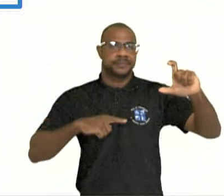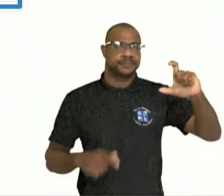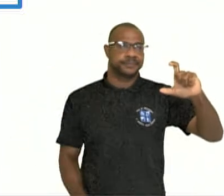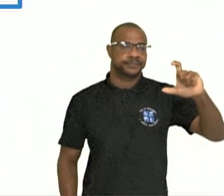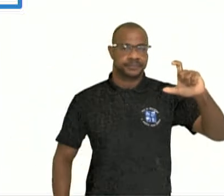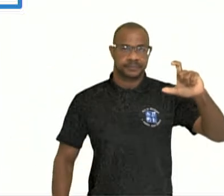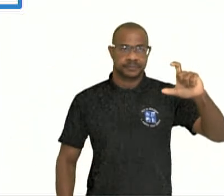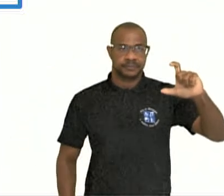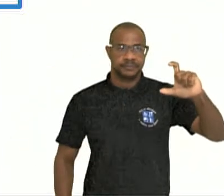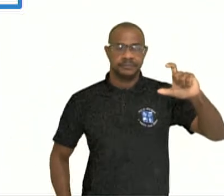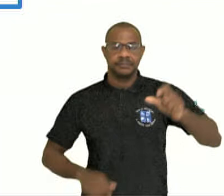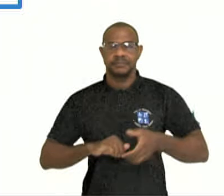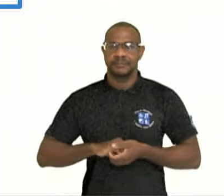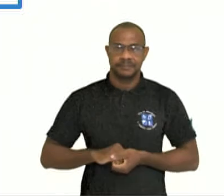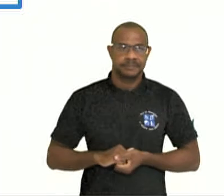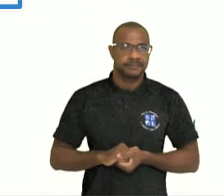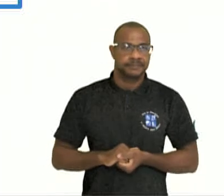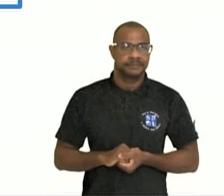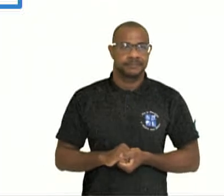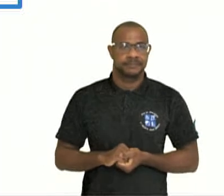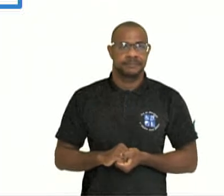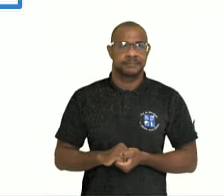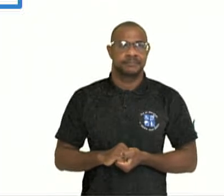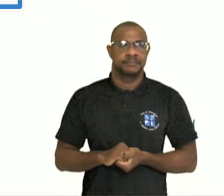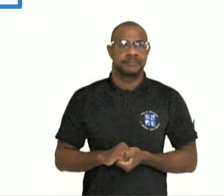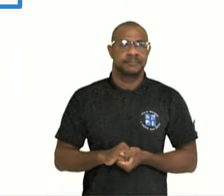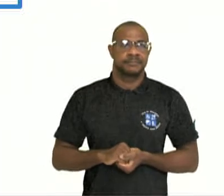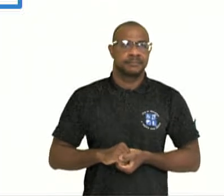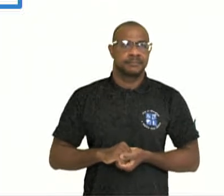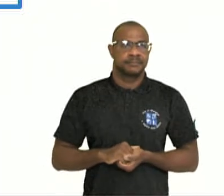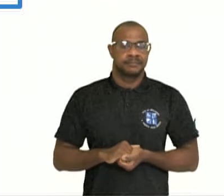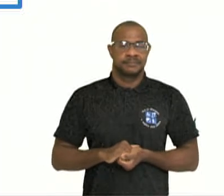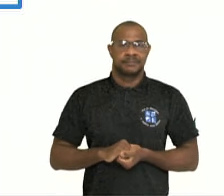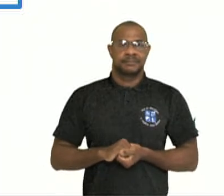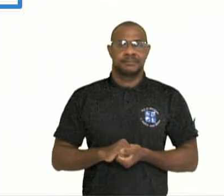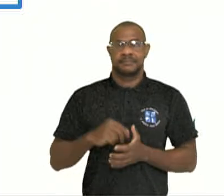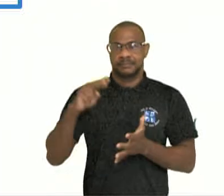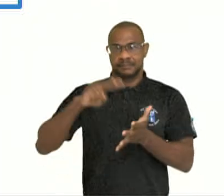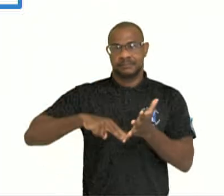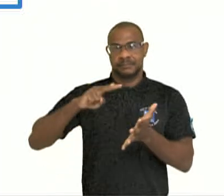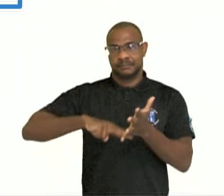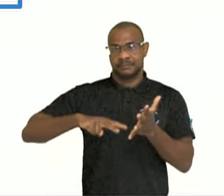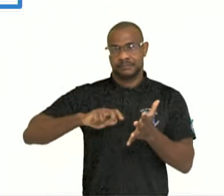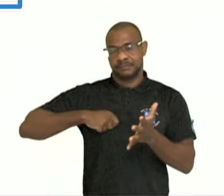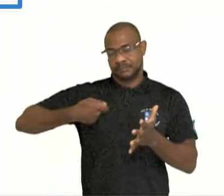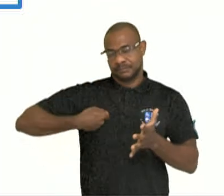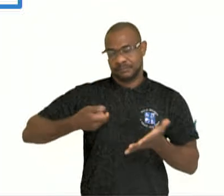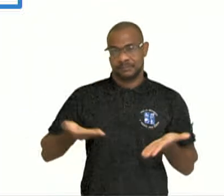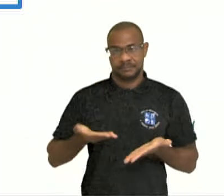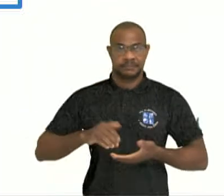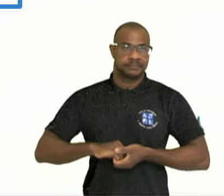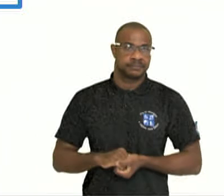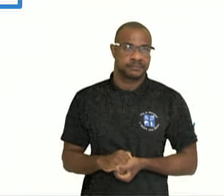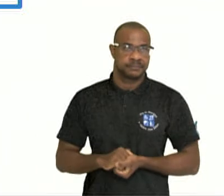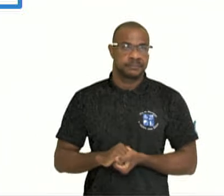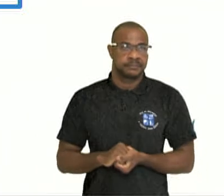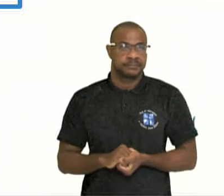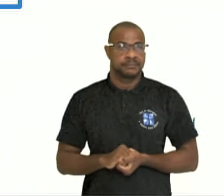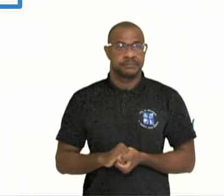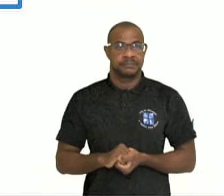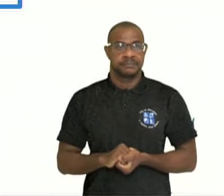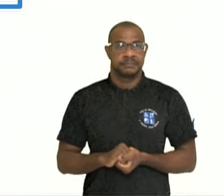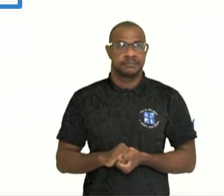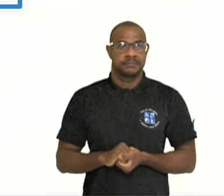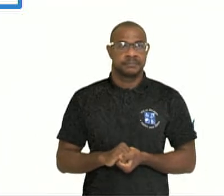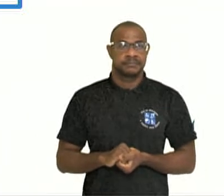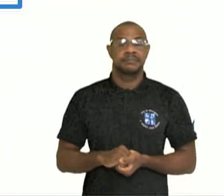tus padres hermanos son. Tus hermanos com tus hijos tendrão essa relação. São